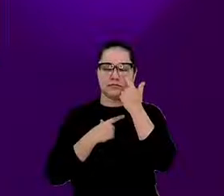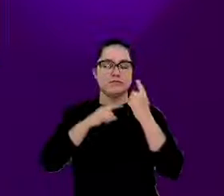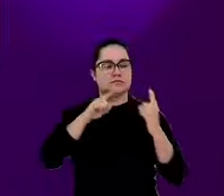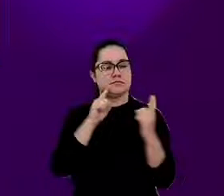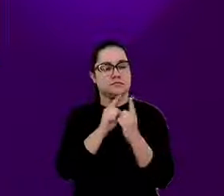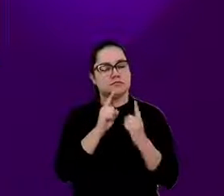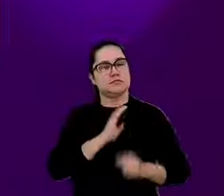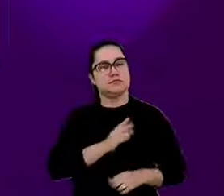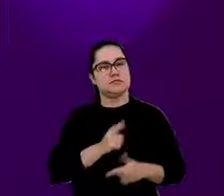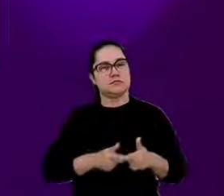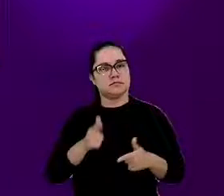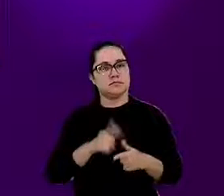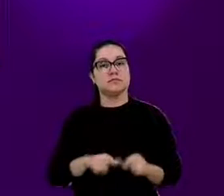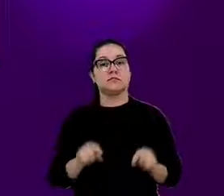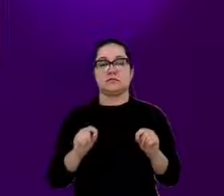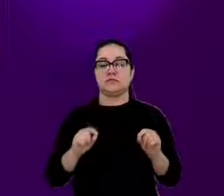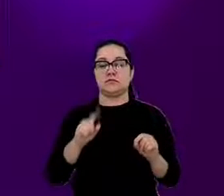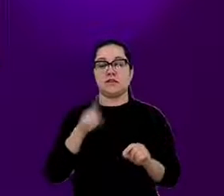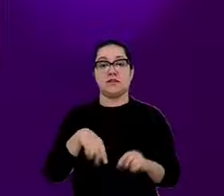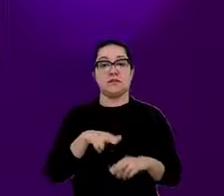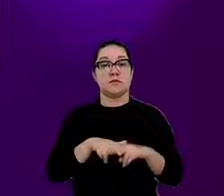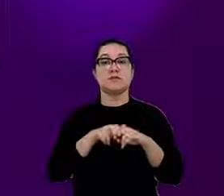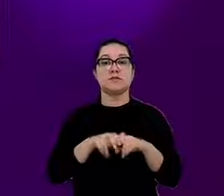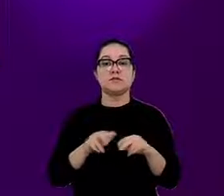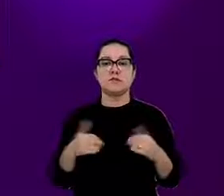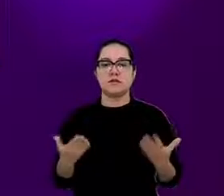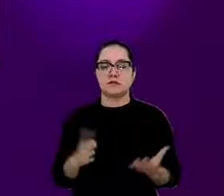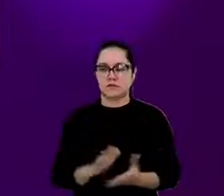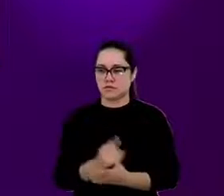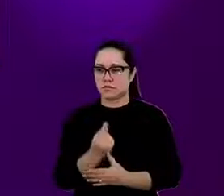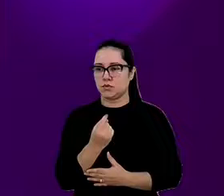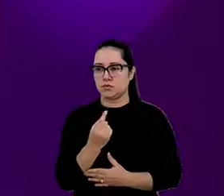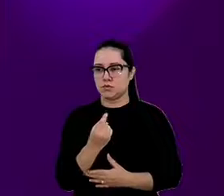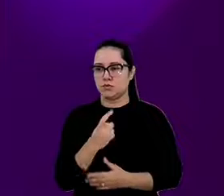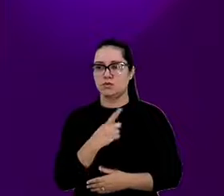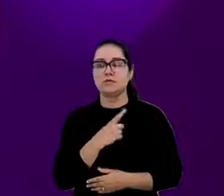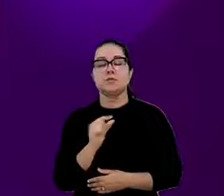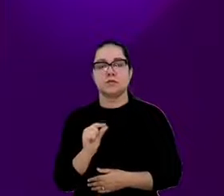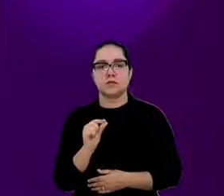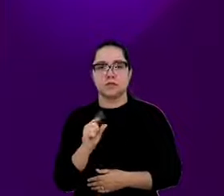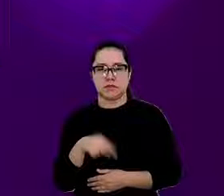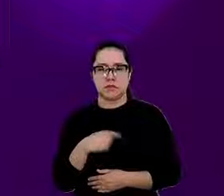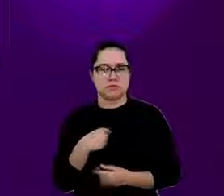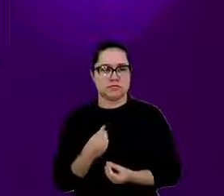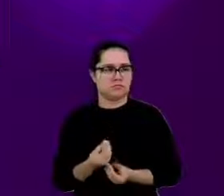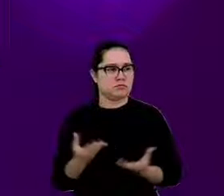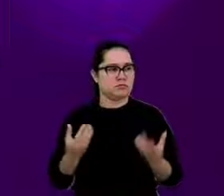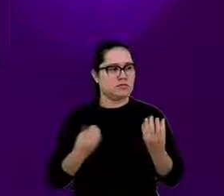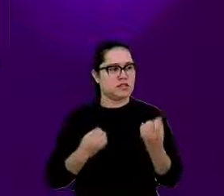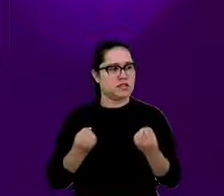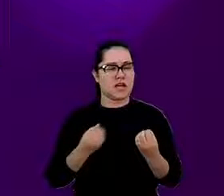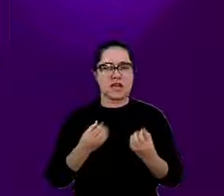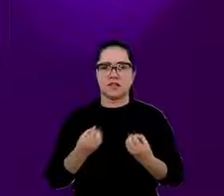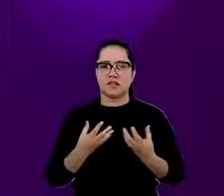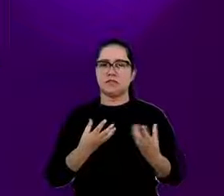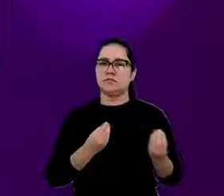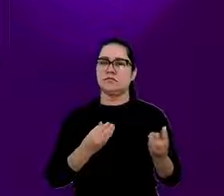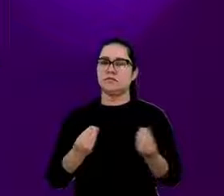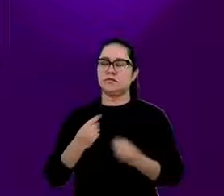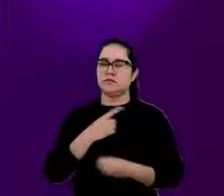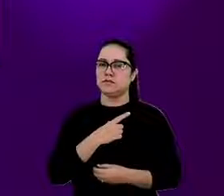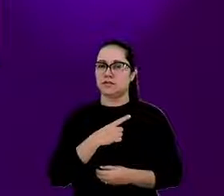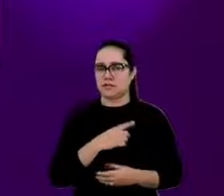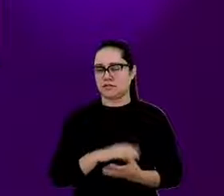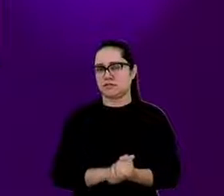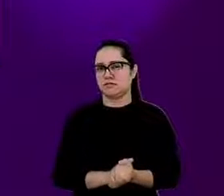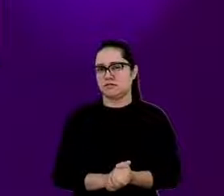cardiovascular. É por um único motivo. A gente tem à nossa disposição muitos dados. Cada vez mais a gente consegue ter bancos